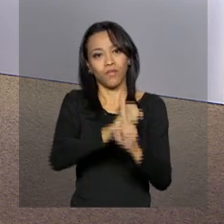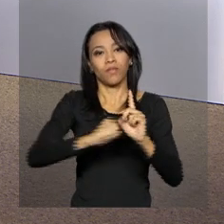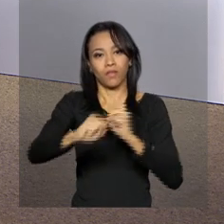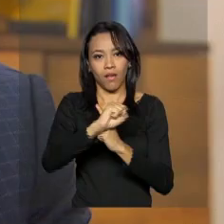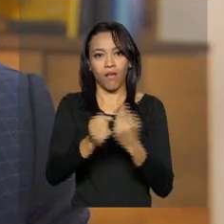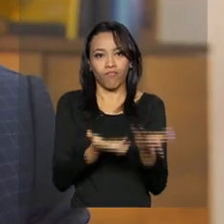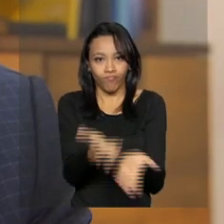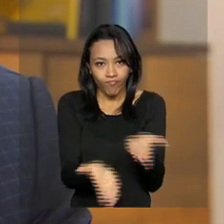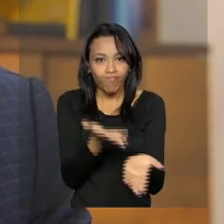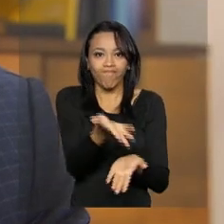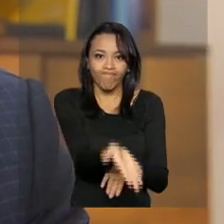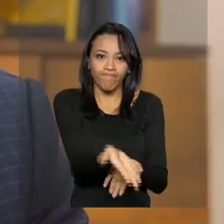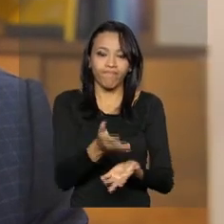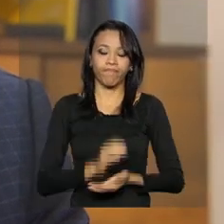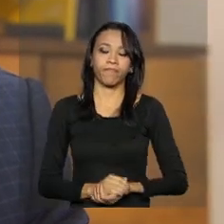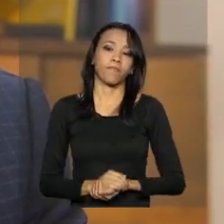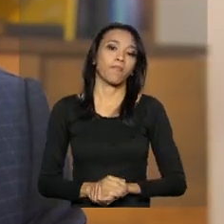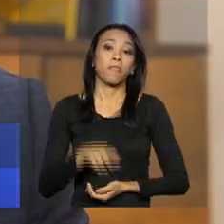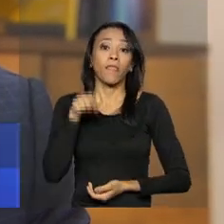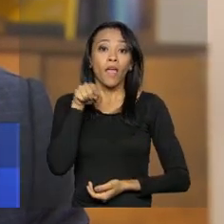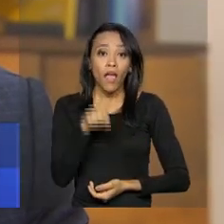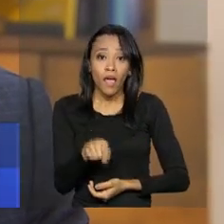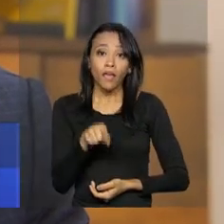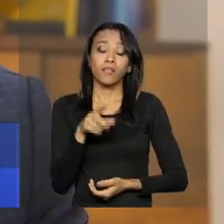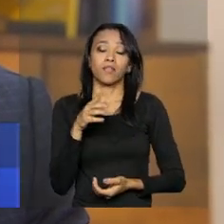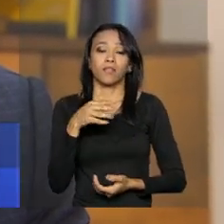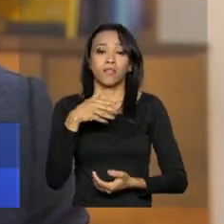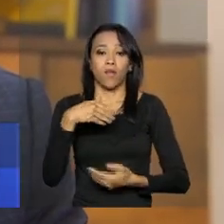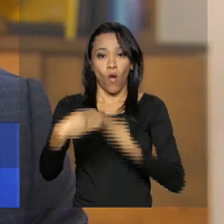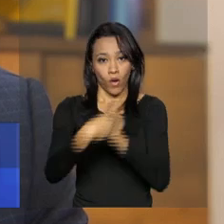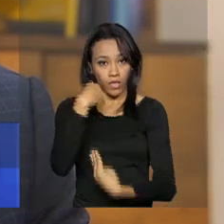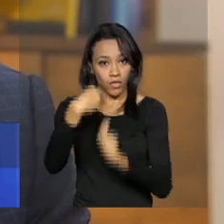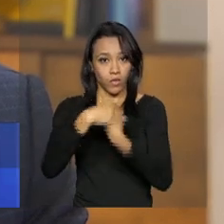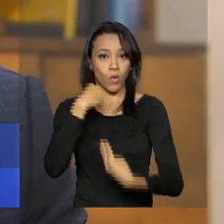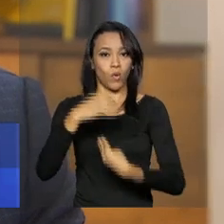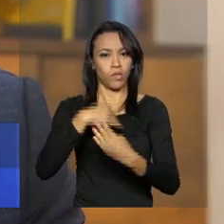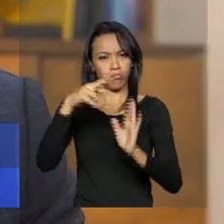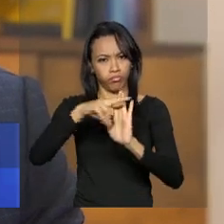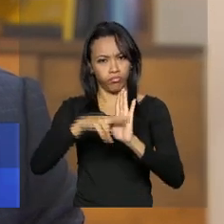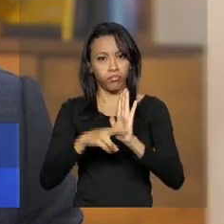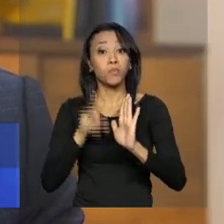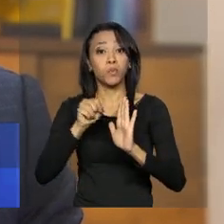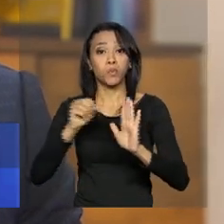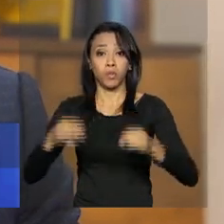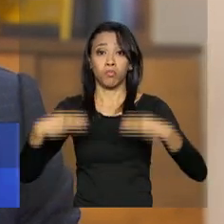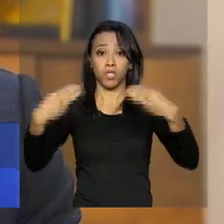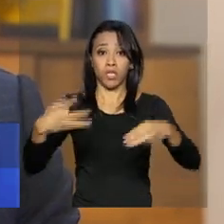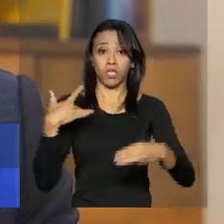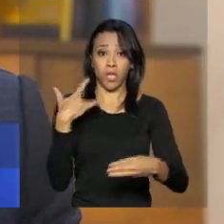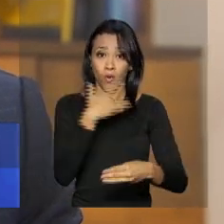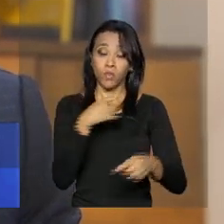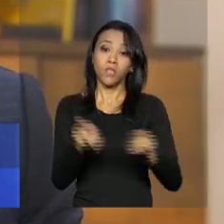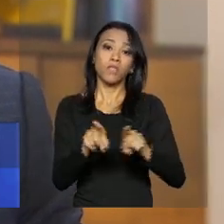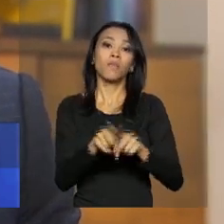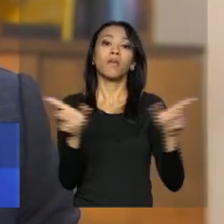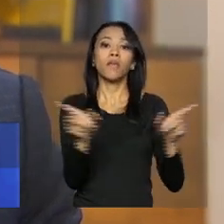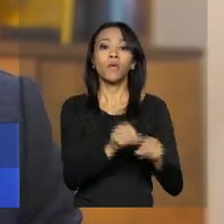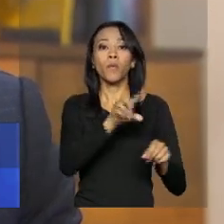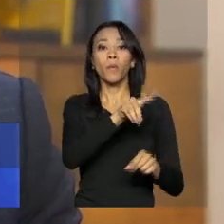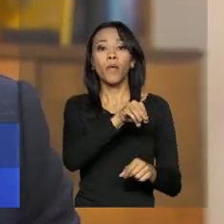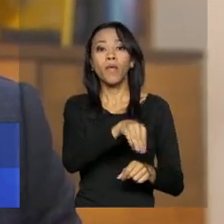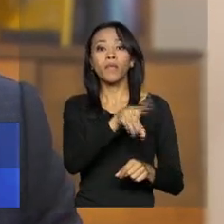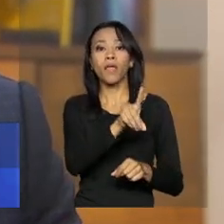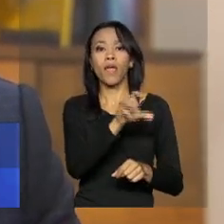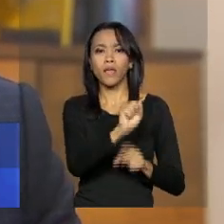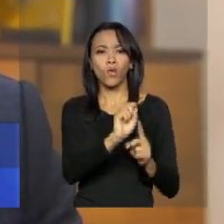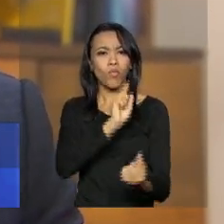social essa instrução operacional que o ministério da saúde juntamente com o MDS estão publicando tem o objetivo